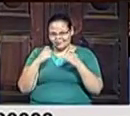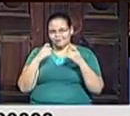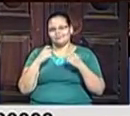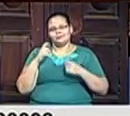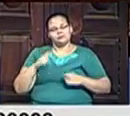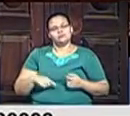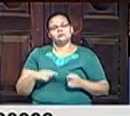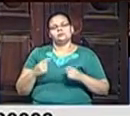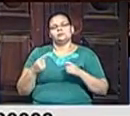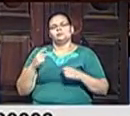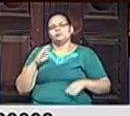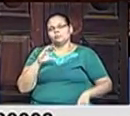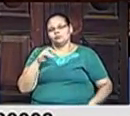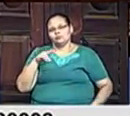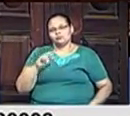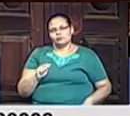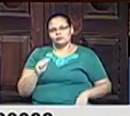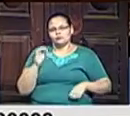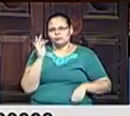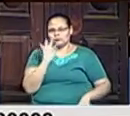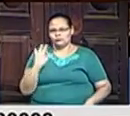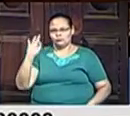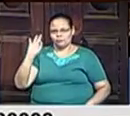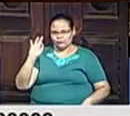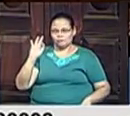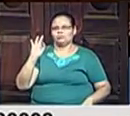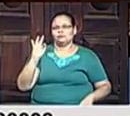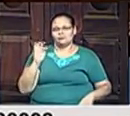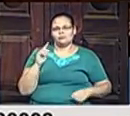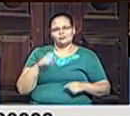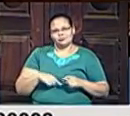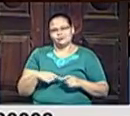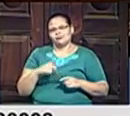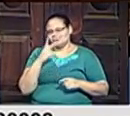praticada pela Câmara Federal, rasgando